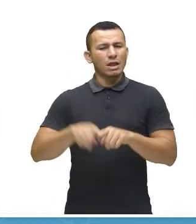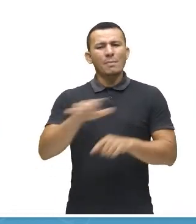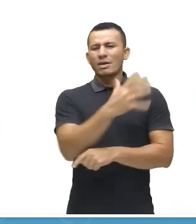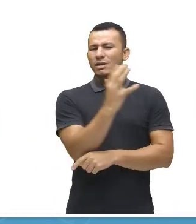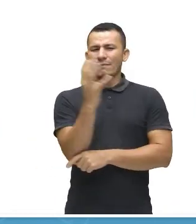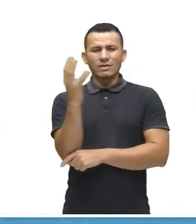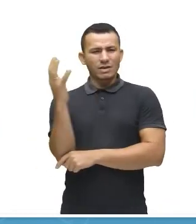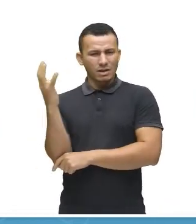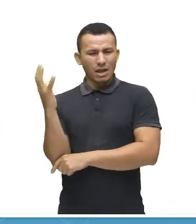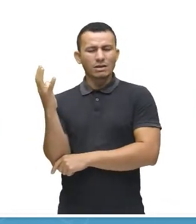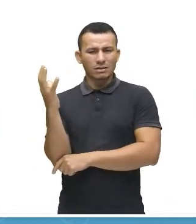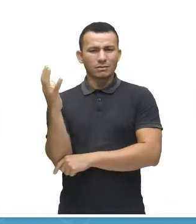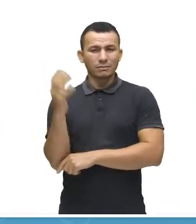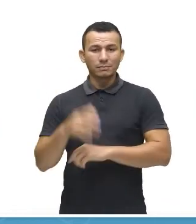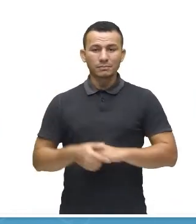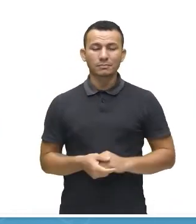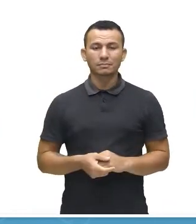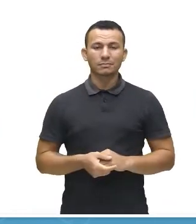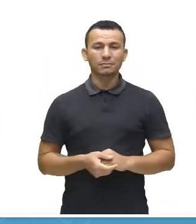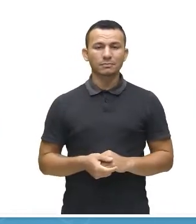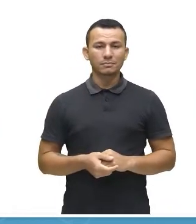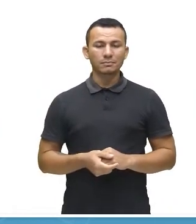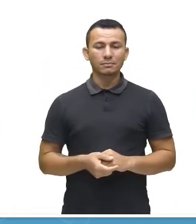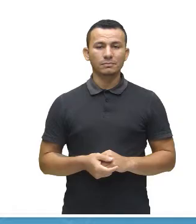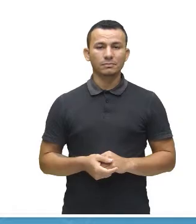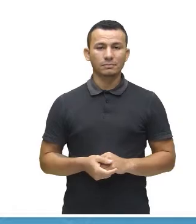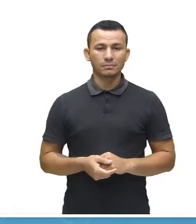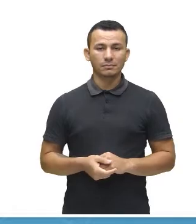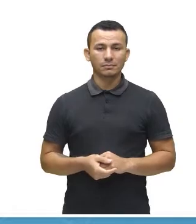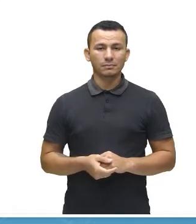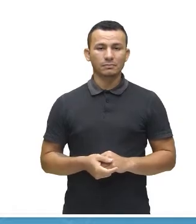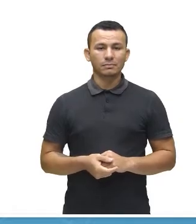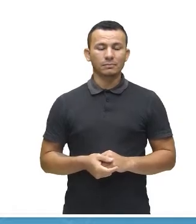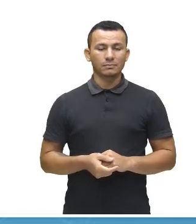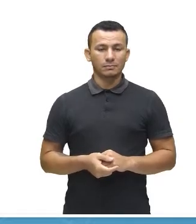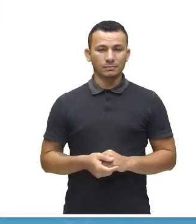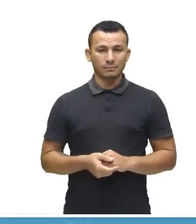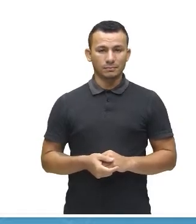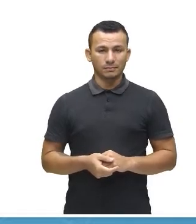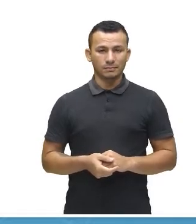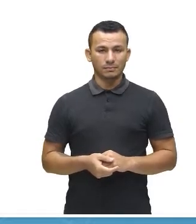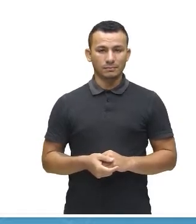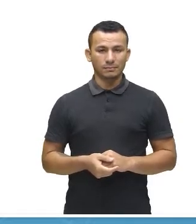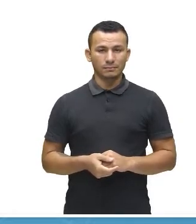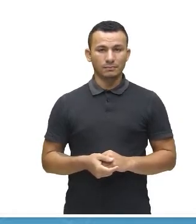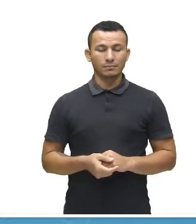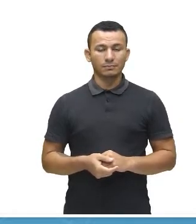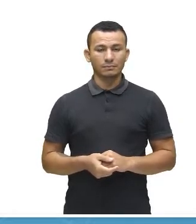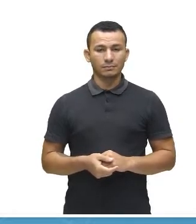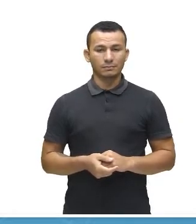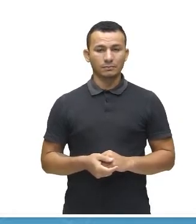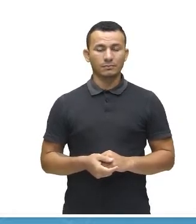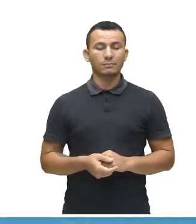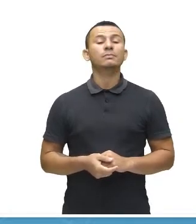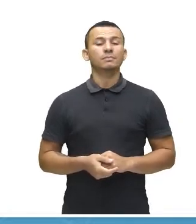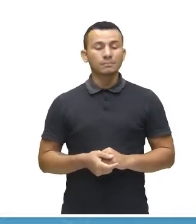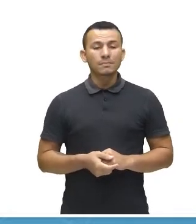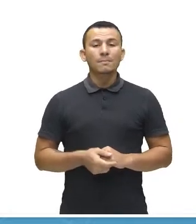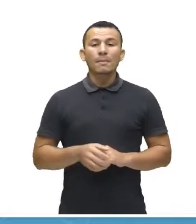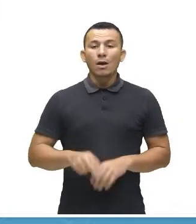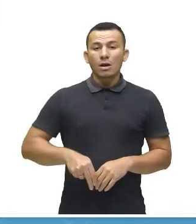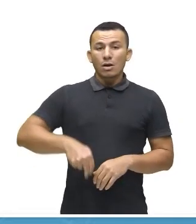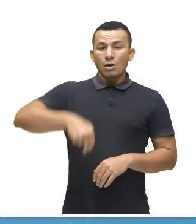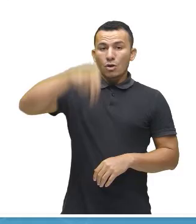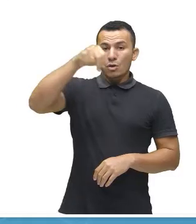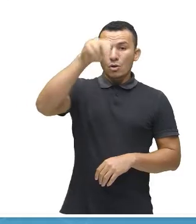vegetação equatorial, tá? Já o complexo regional do